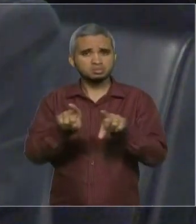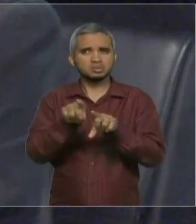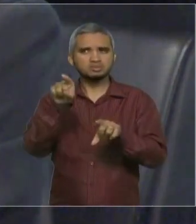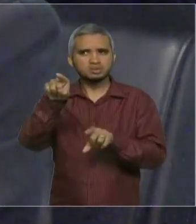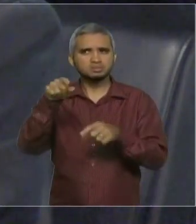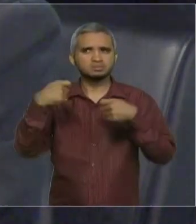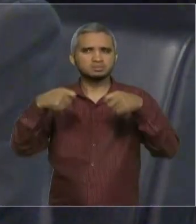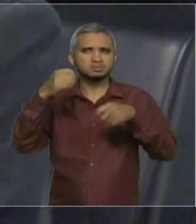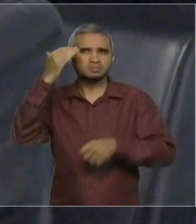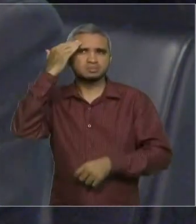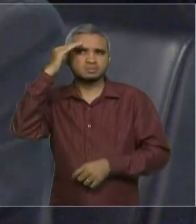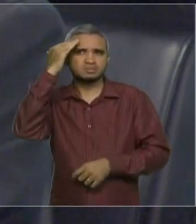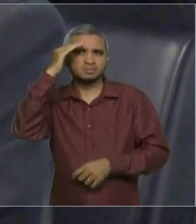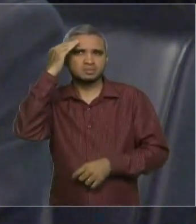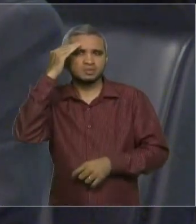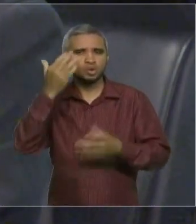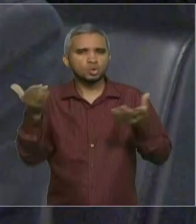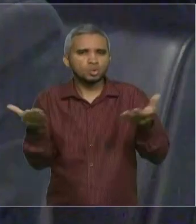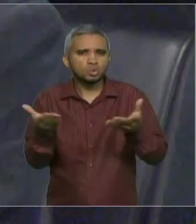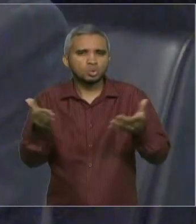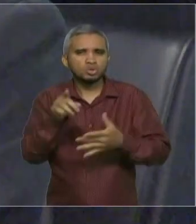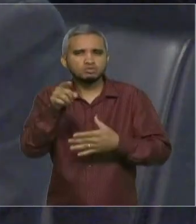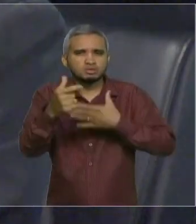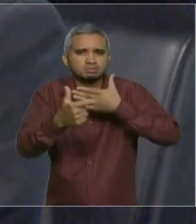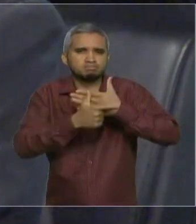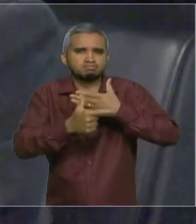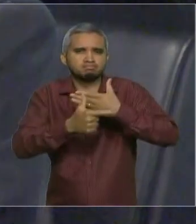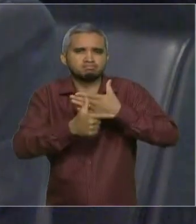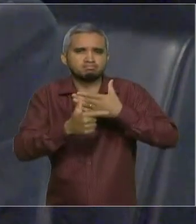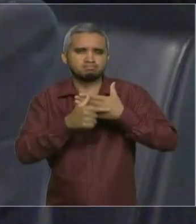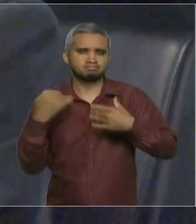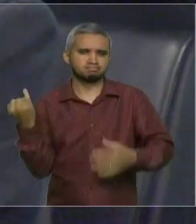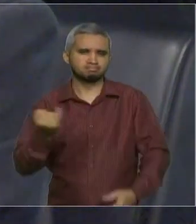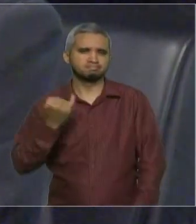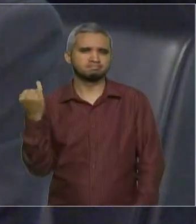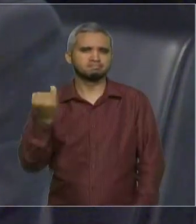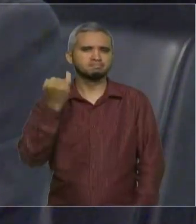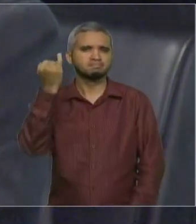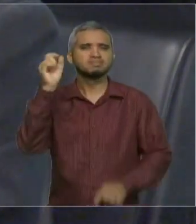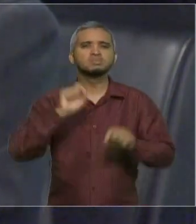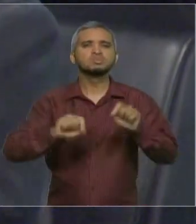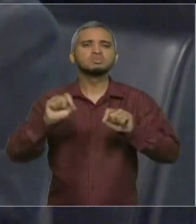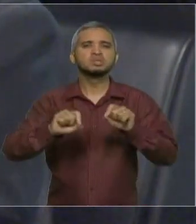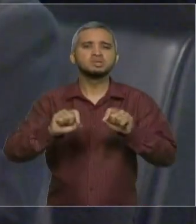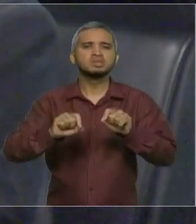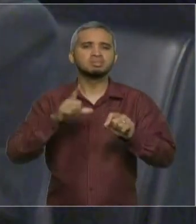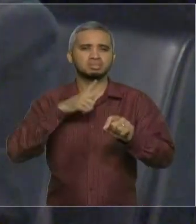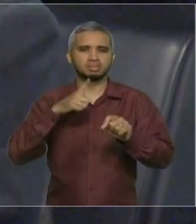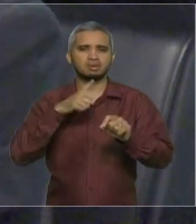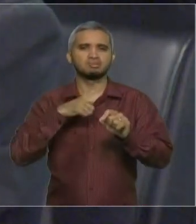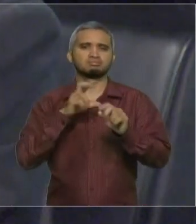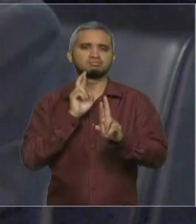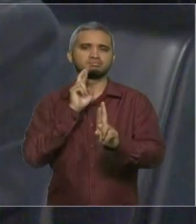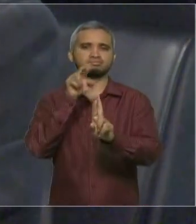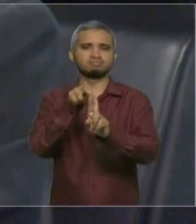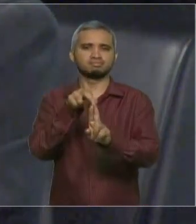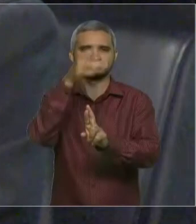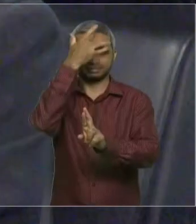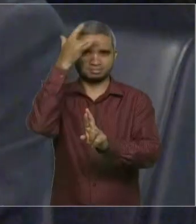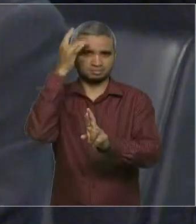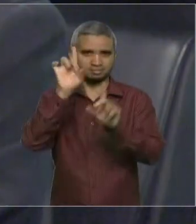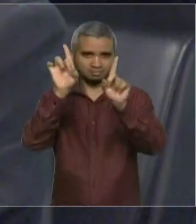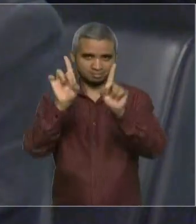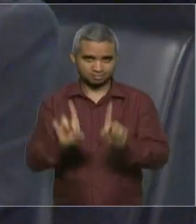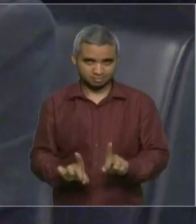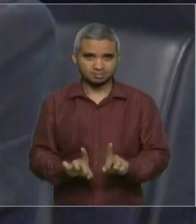de pessoas que são muitas vezes esquecidas mesmo. São Luís, principalmente, como uma capital, a gente ainda tem que